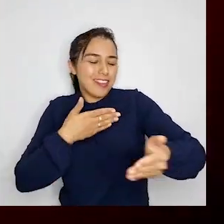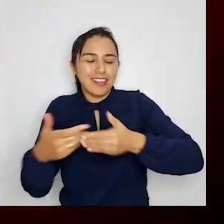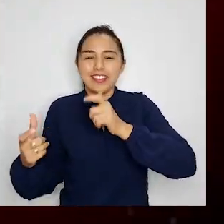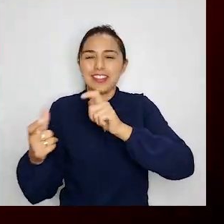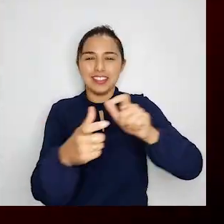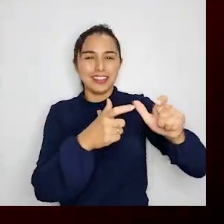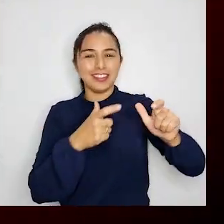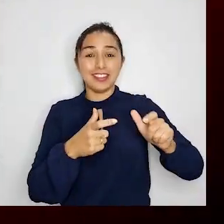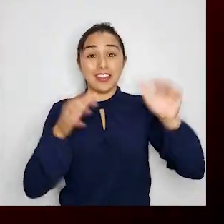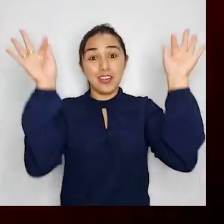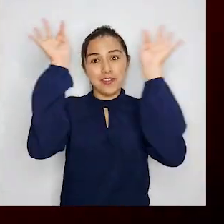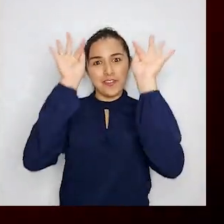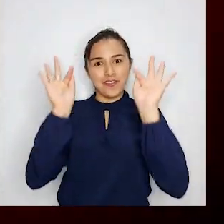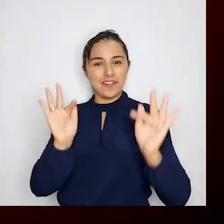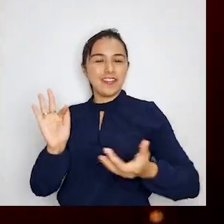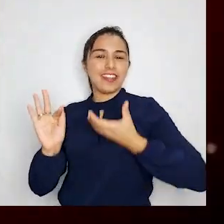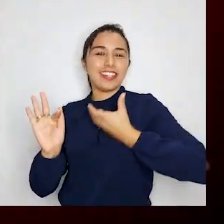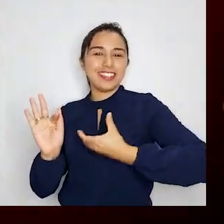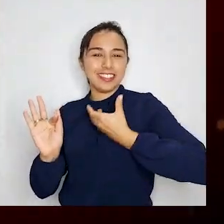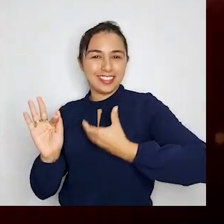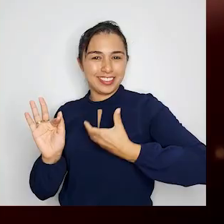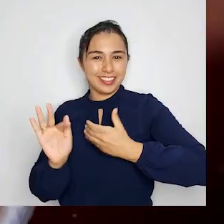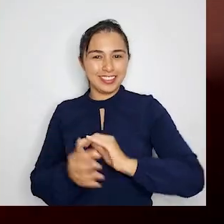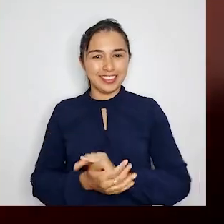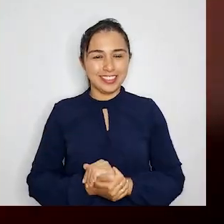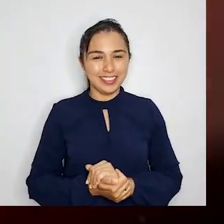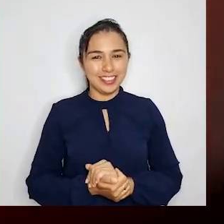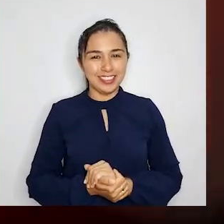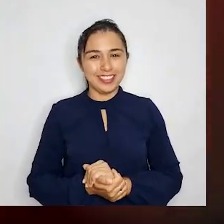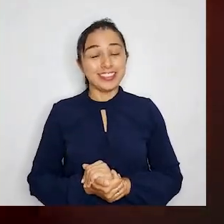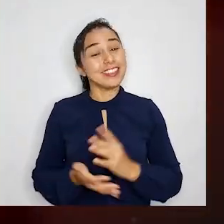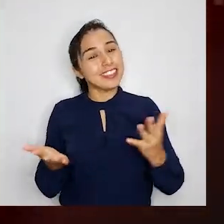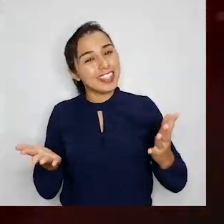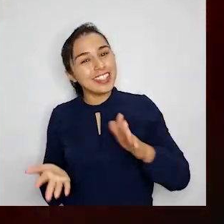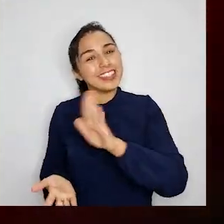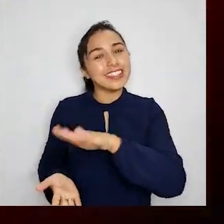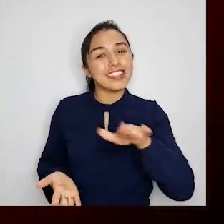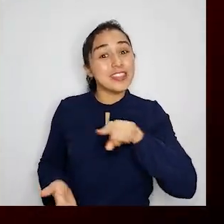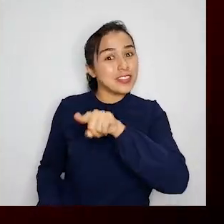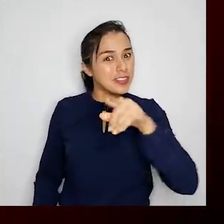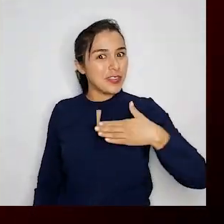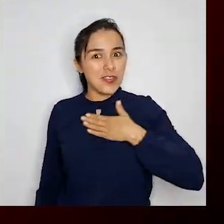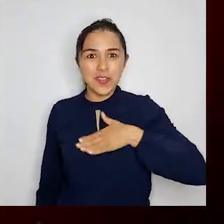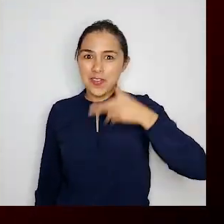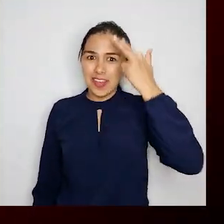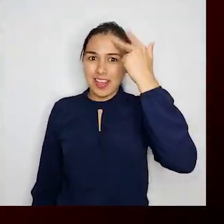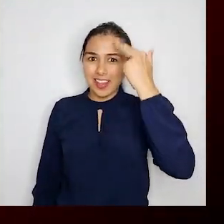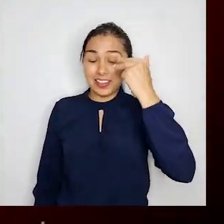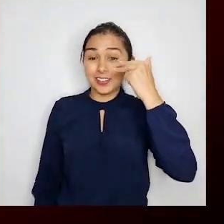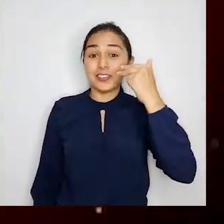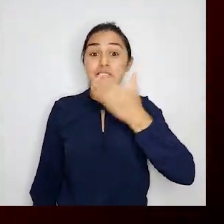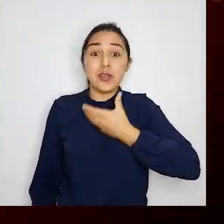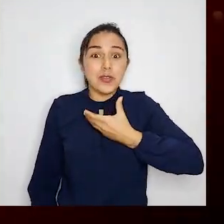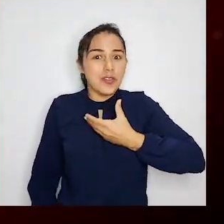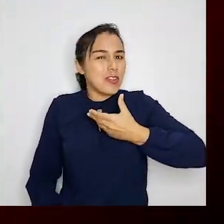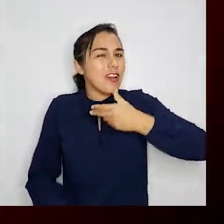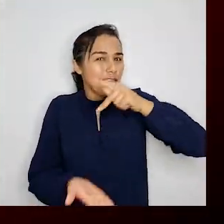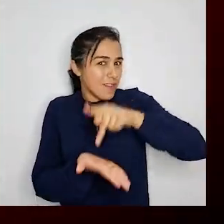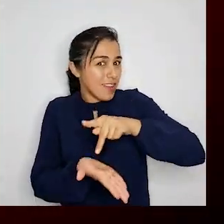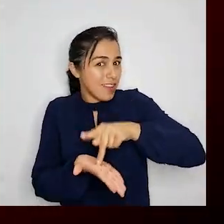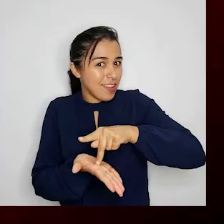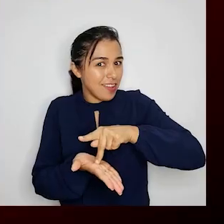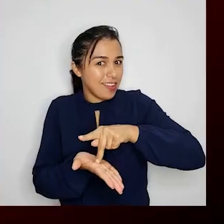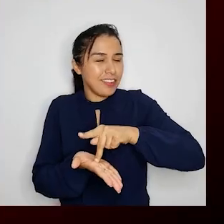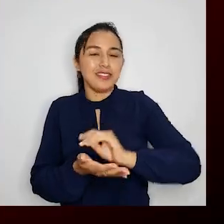for. Feliz Natal! E aí, crianças, gostaram da história do verdadeiro sentido